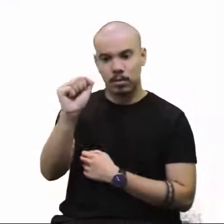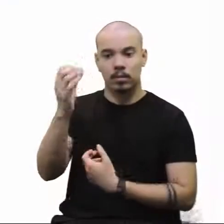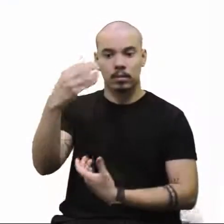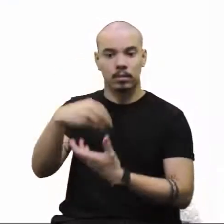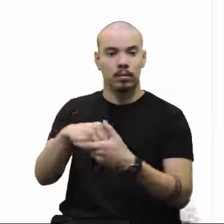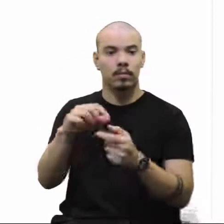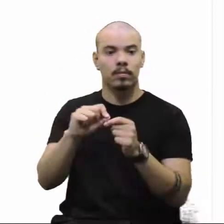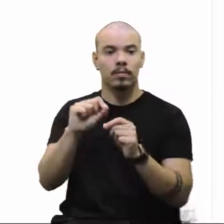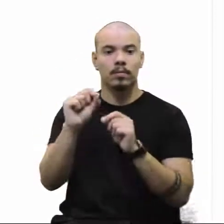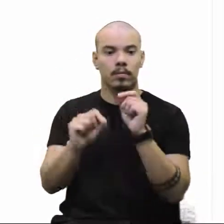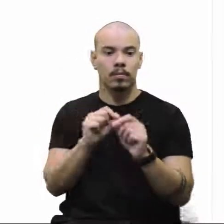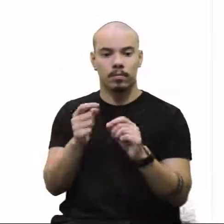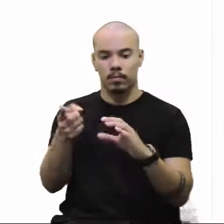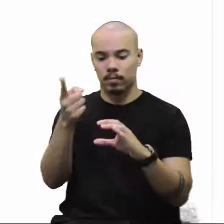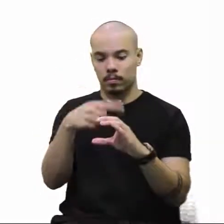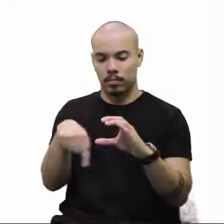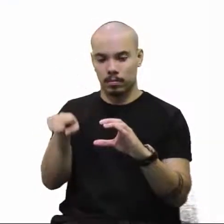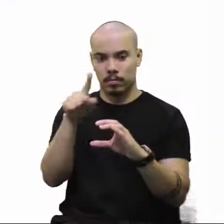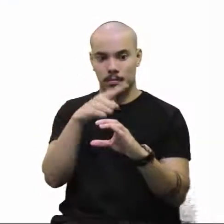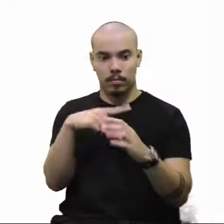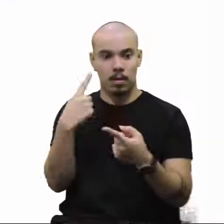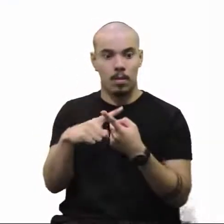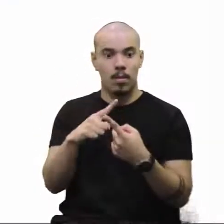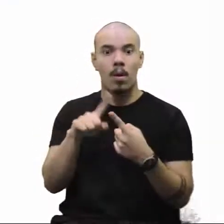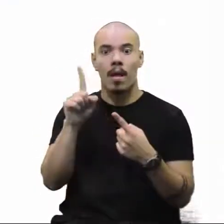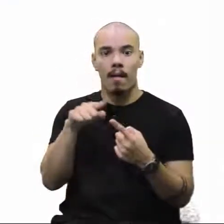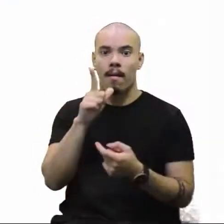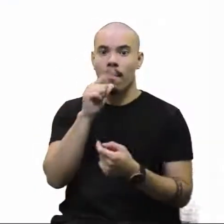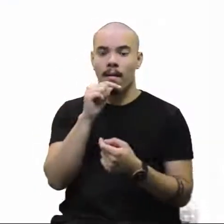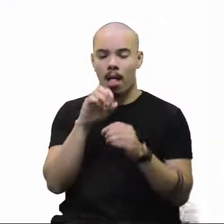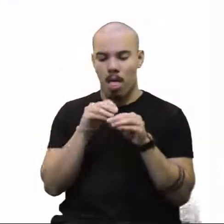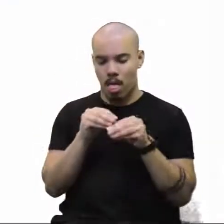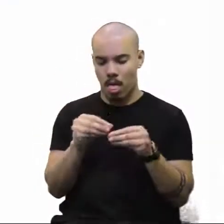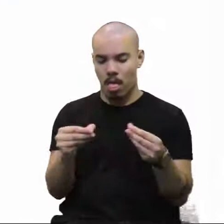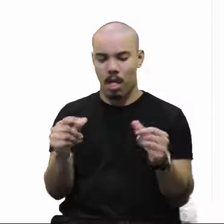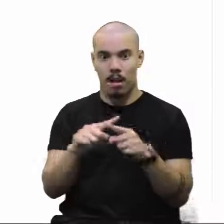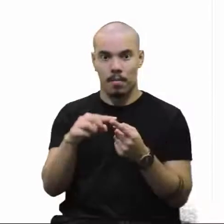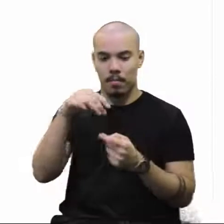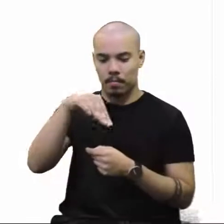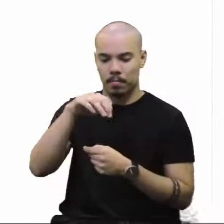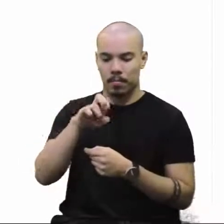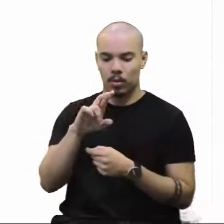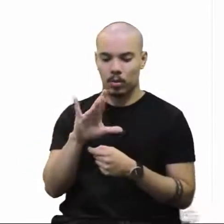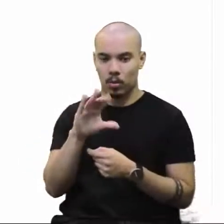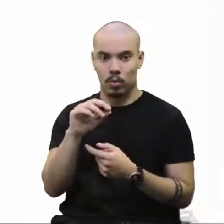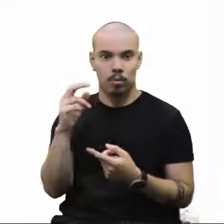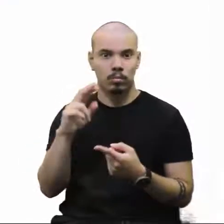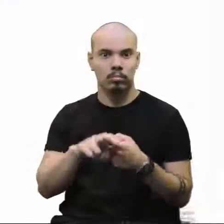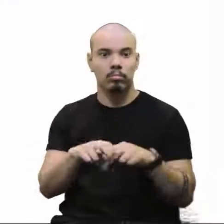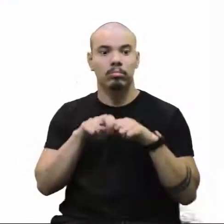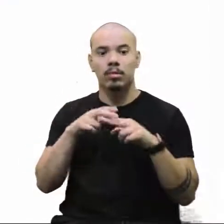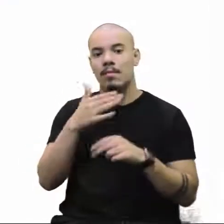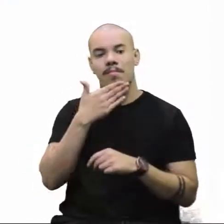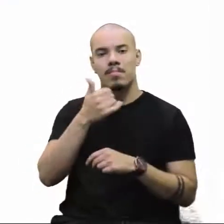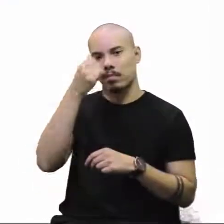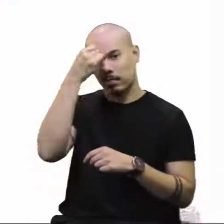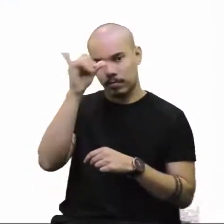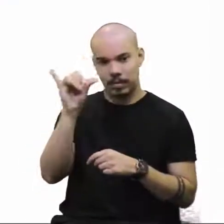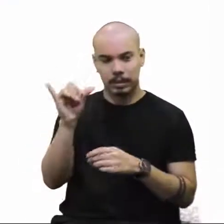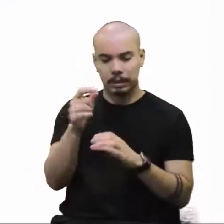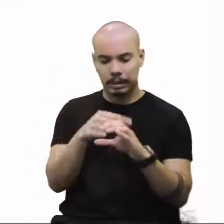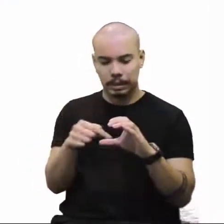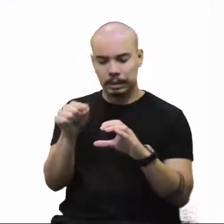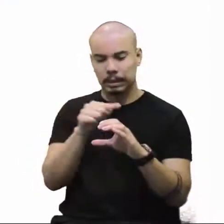fazendo O mercúrio sendo líquido, ela passa pelo líquido, né? Sim. Só que ele é condutor, então melhor do que ficar tocando no fio e ter atrito, né?